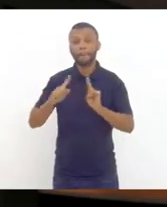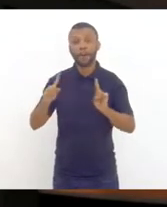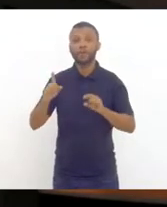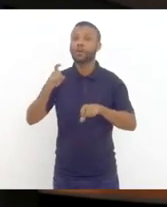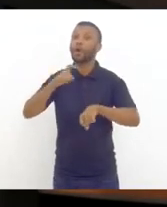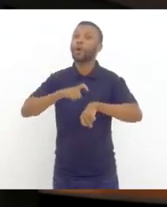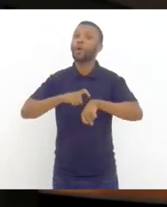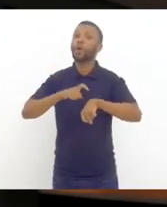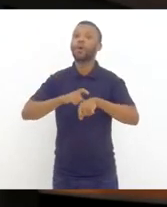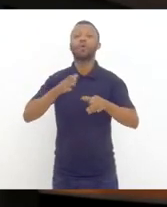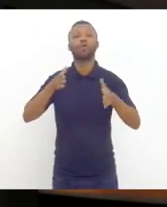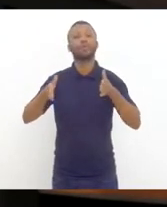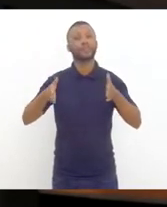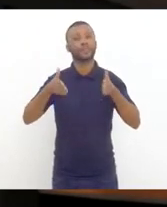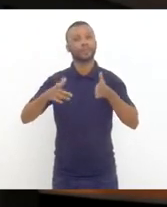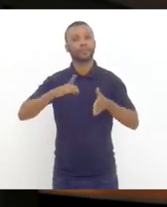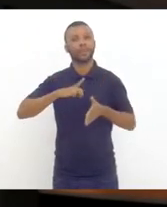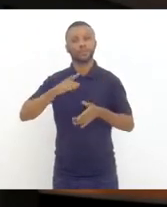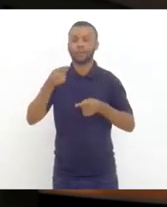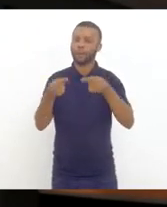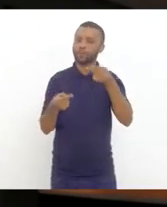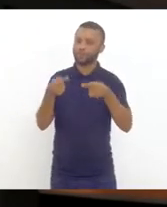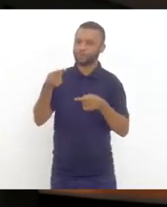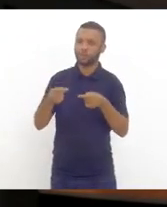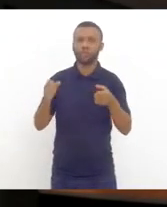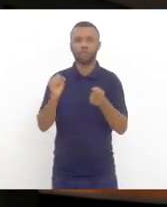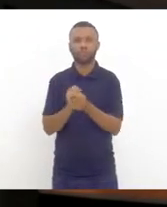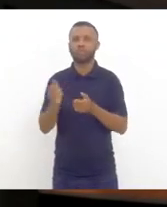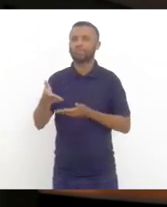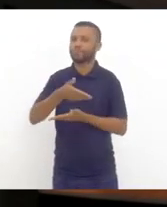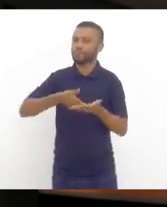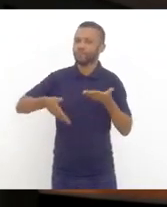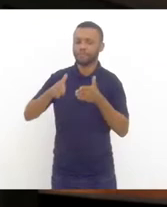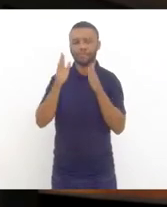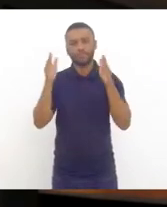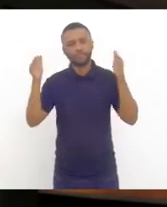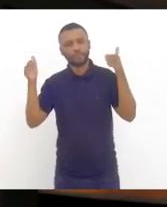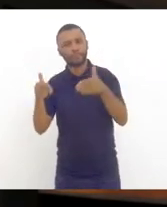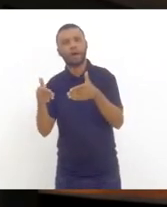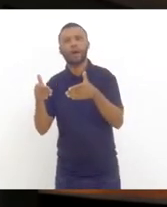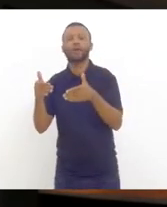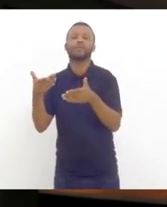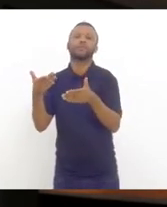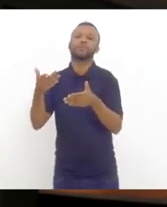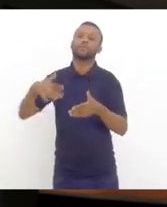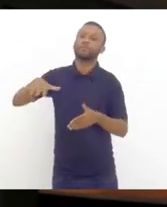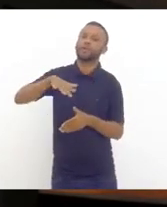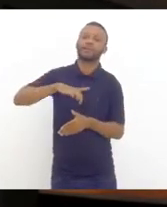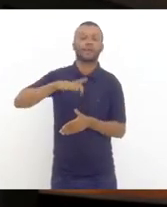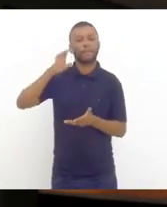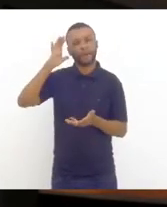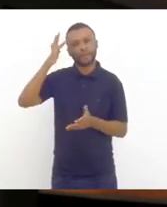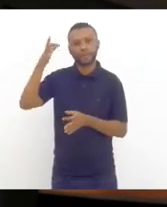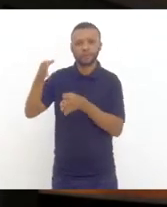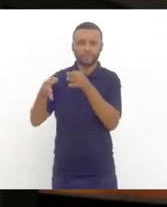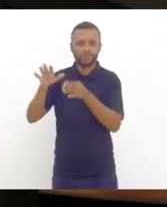teria para que a gente pudesse ter uma discussão, velho, seria voltado realmente do período que se tem de começo e o período que se tem uma decisão em